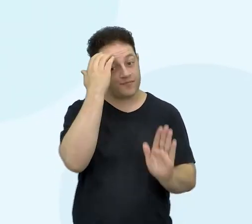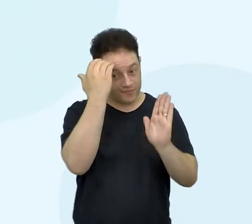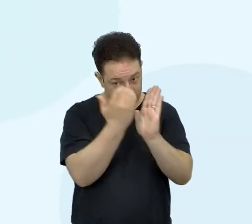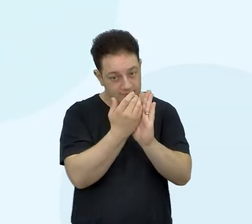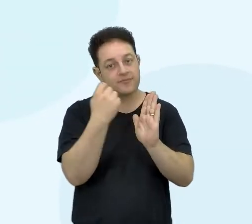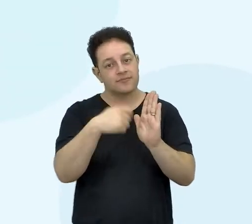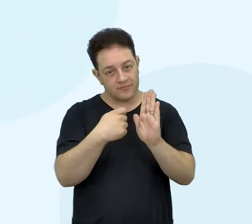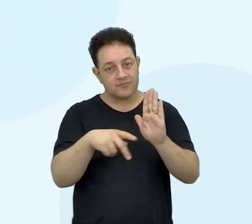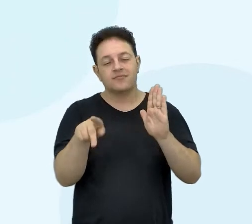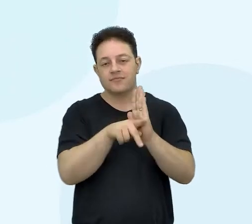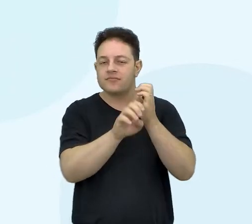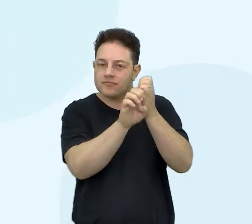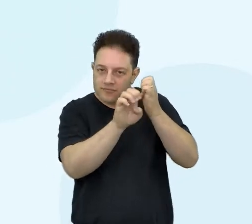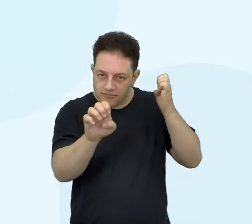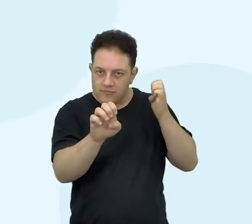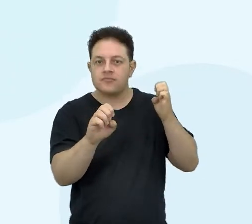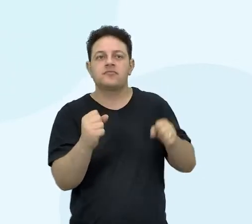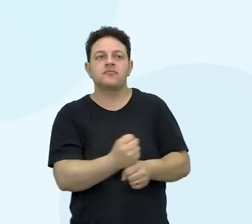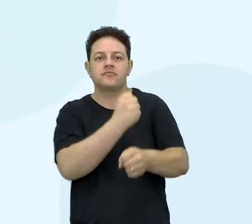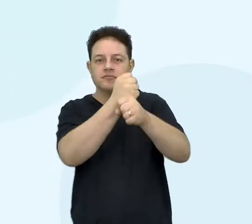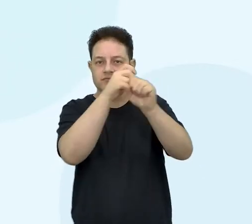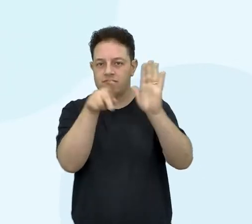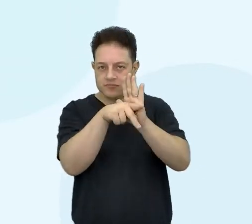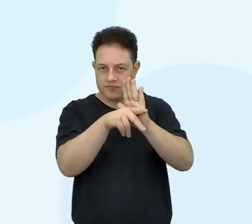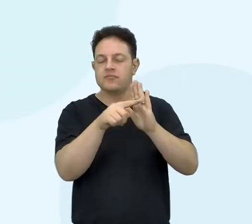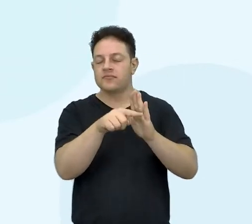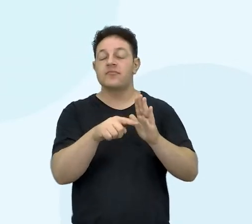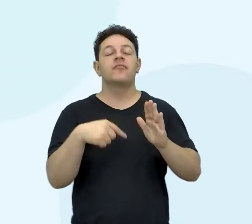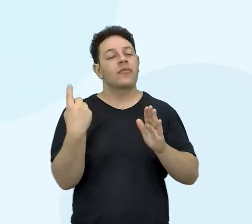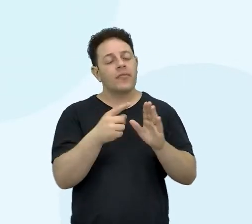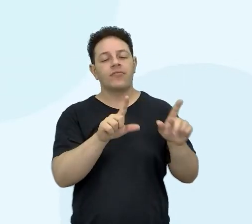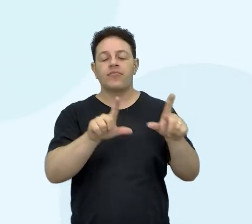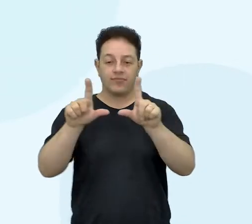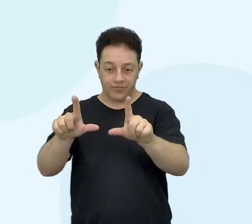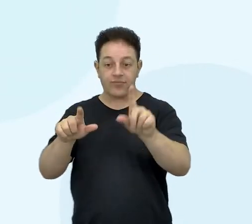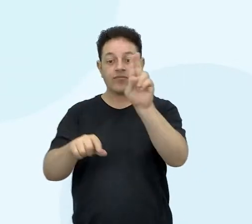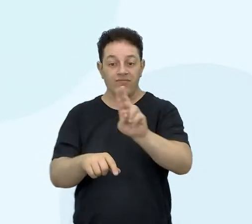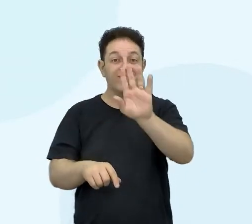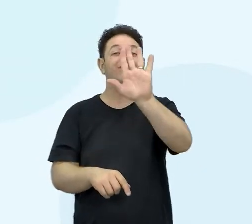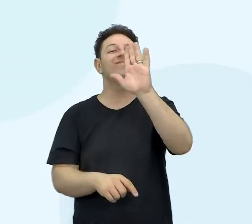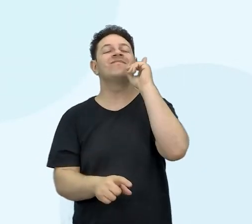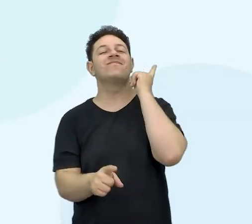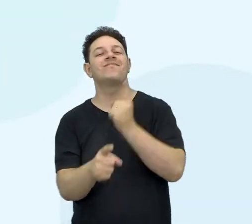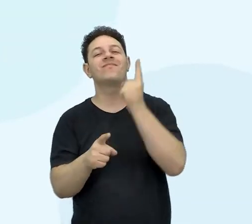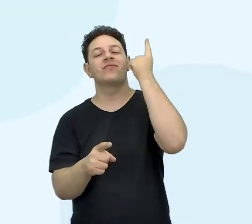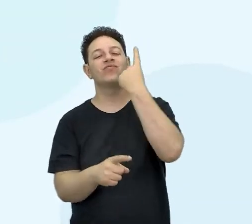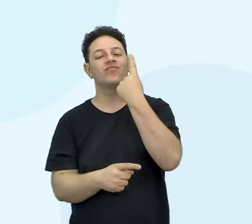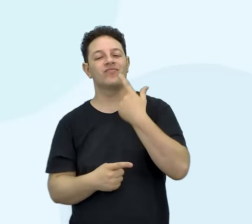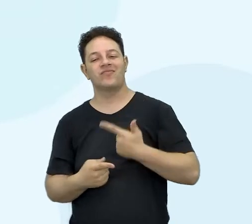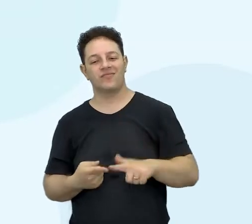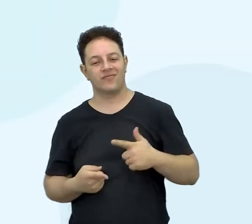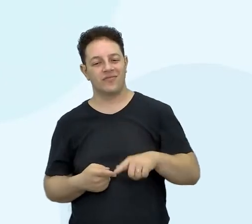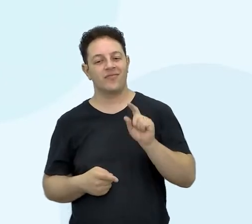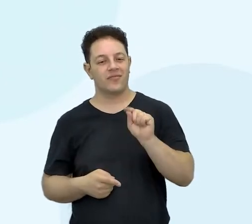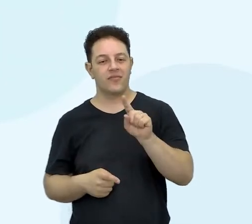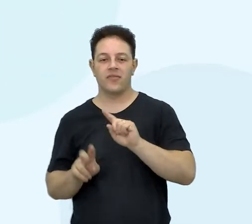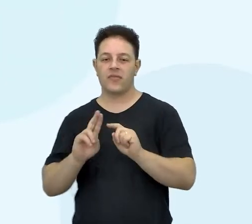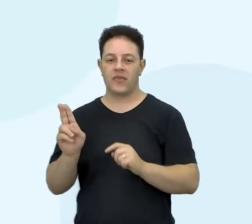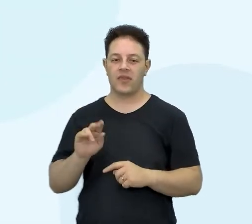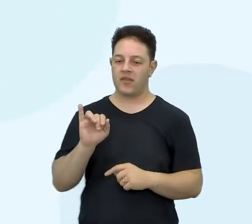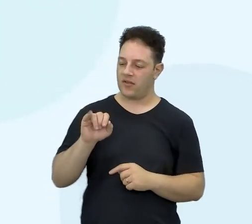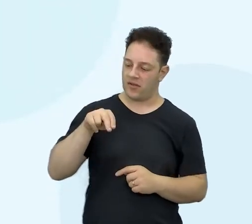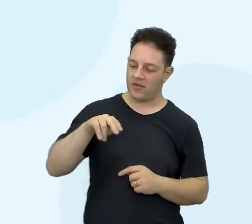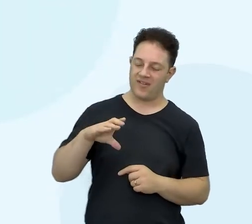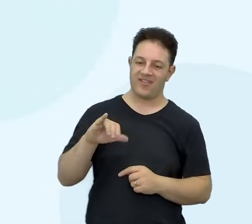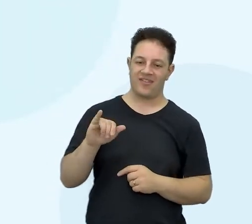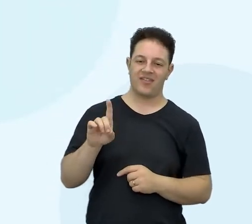e a gente usou. O problema é que aconteceu um incidente chamado incidente